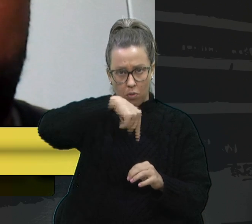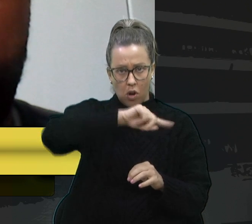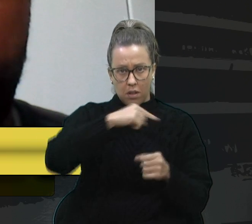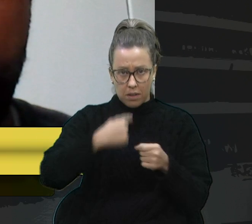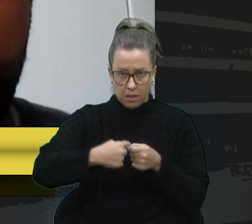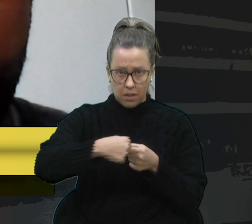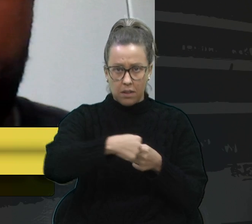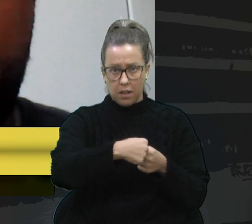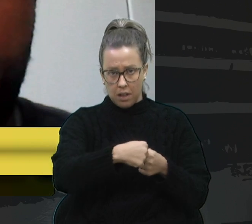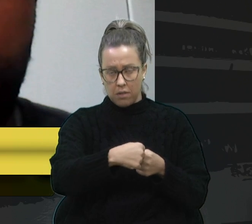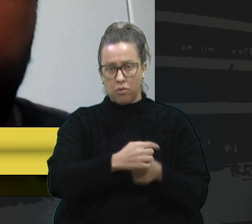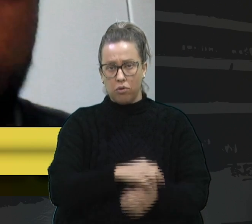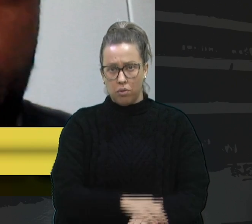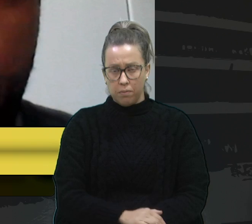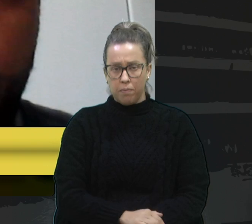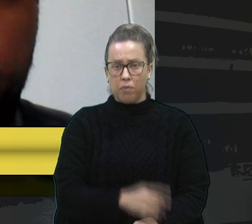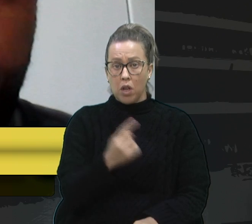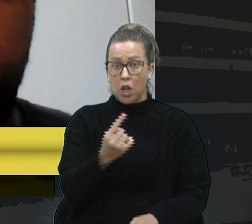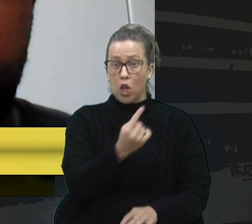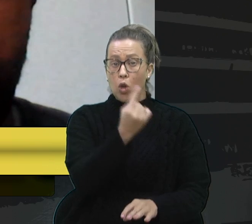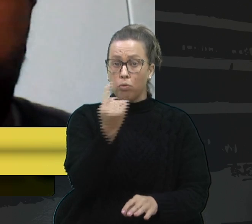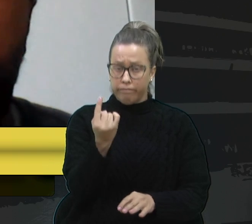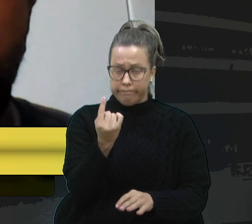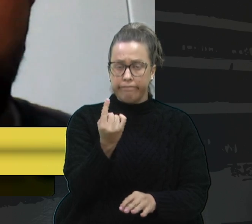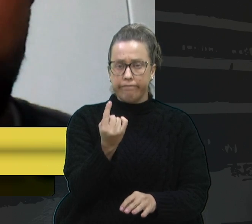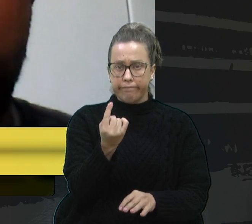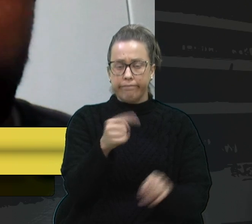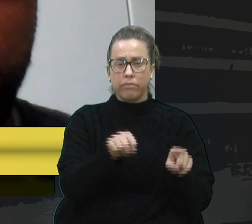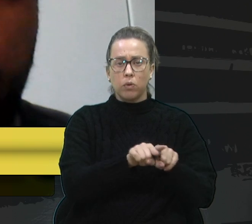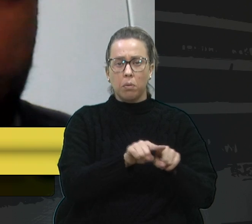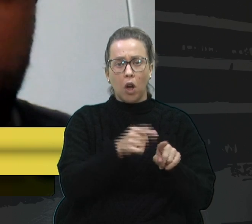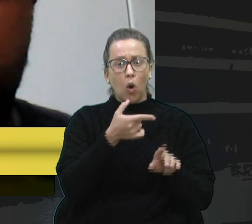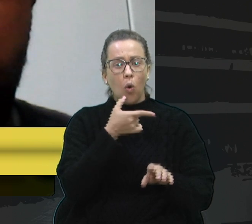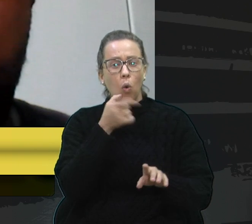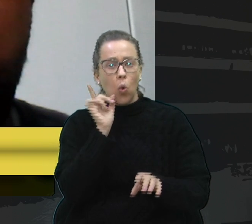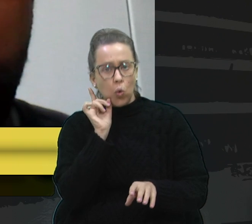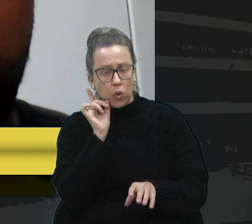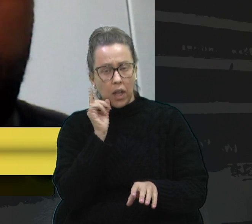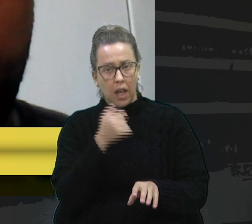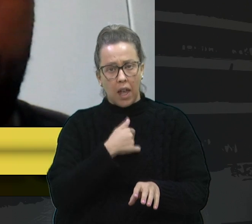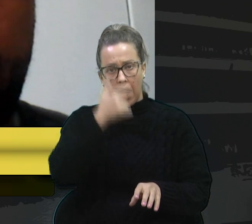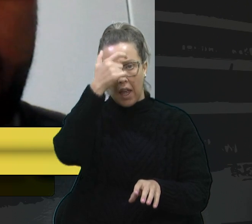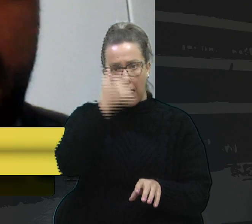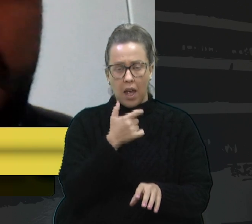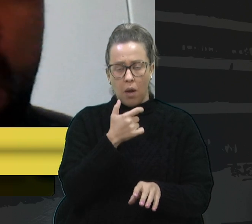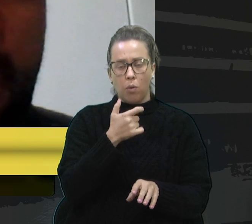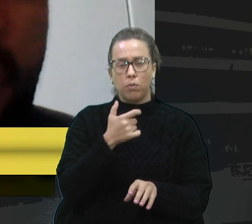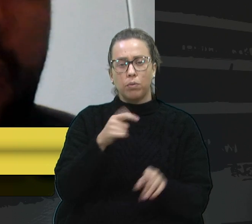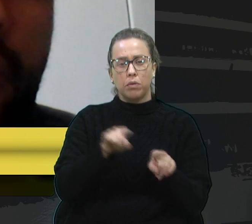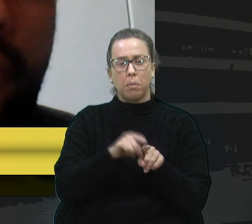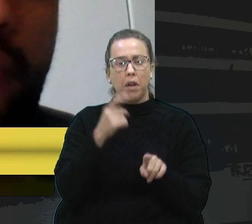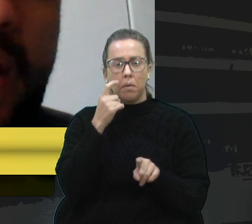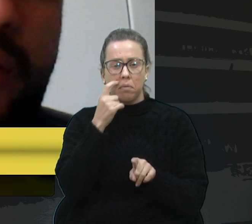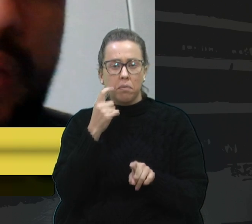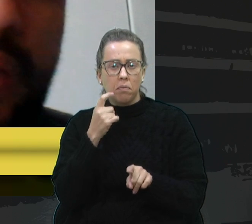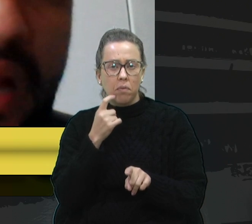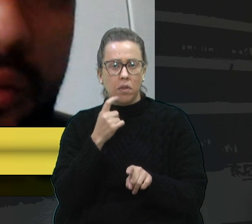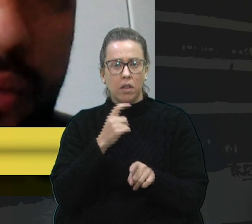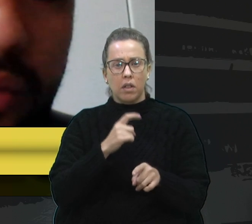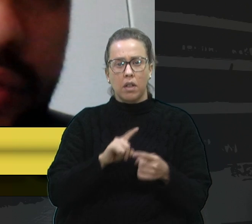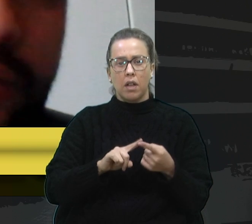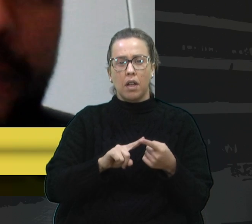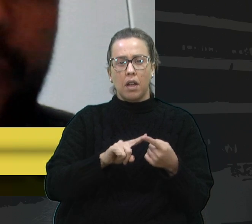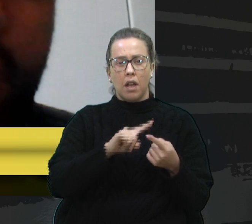município. E um deles, inclusive ontem, né, eu, o vereador Petrini, o vereador